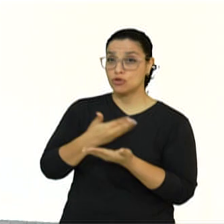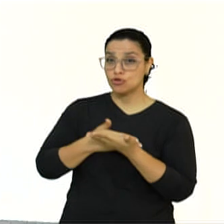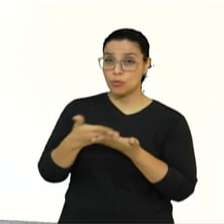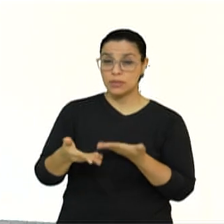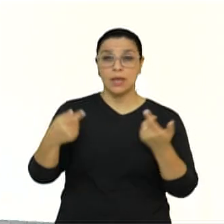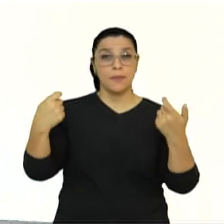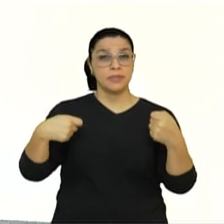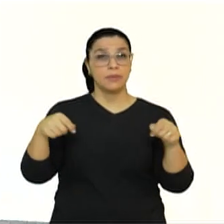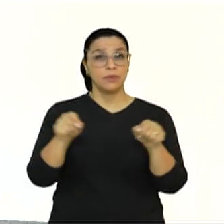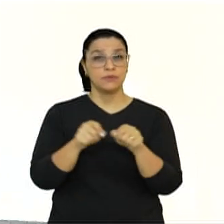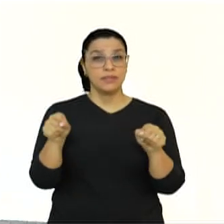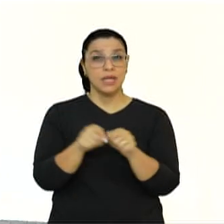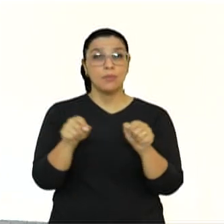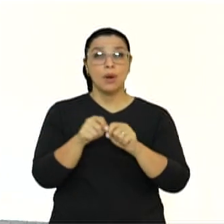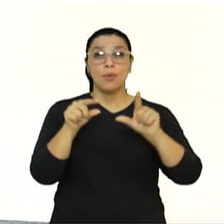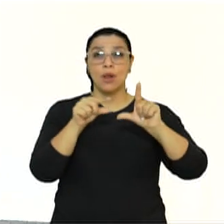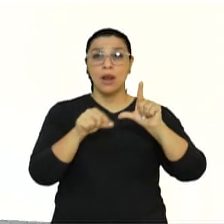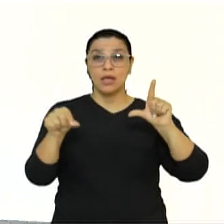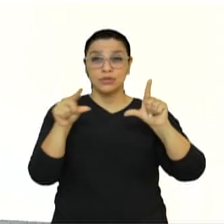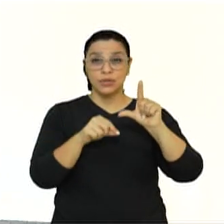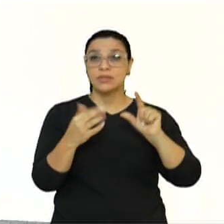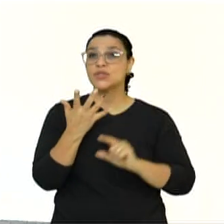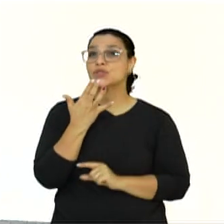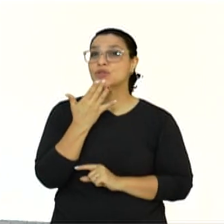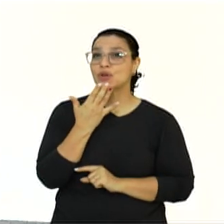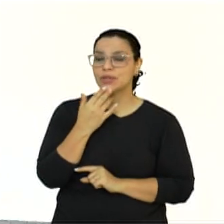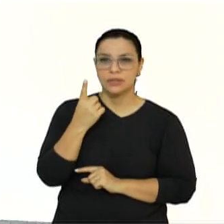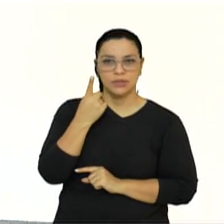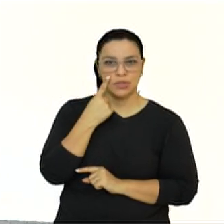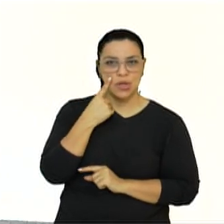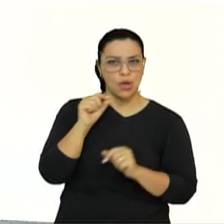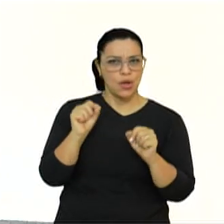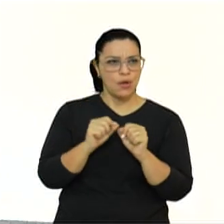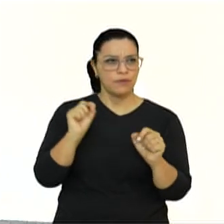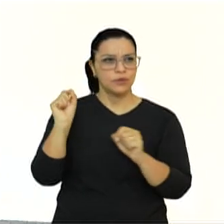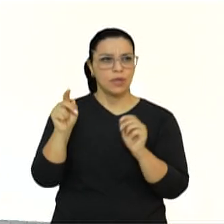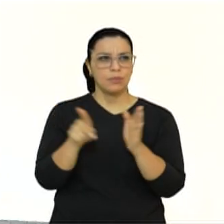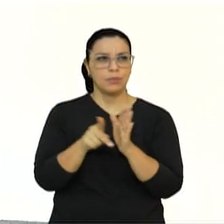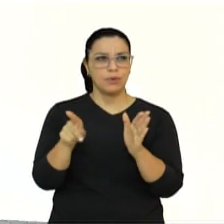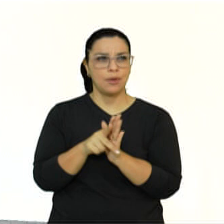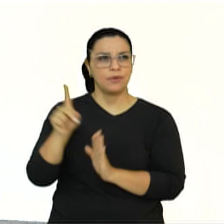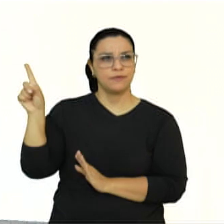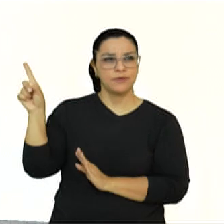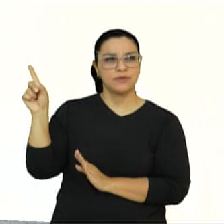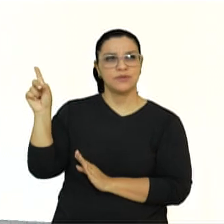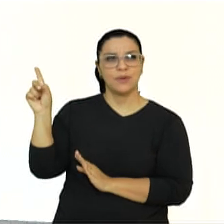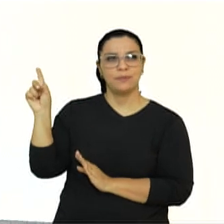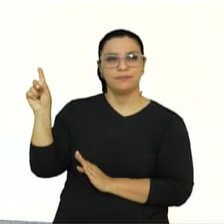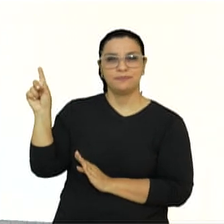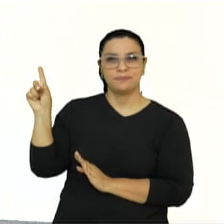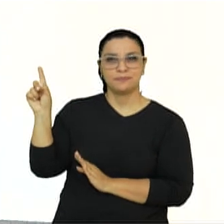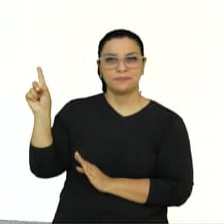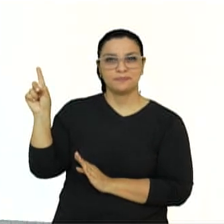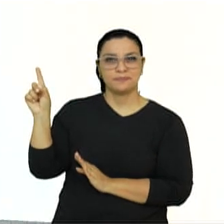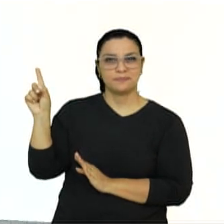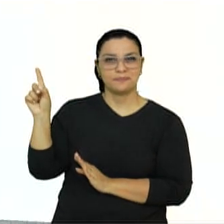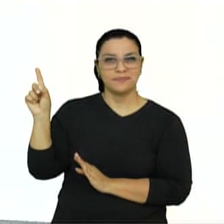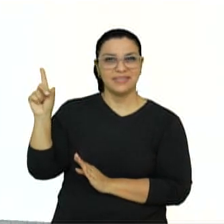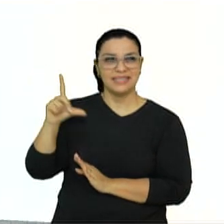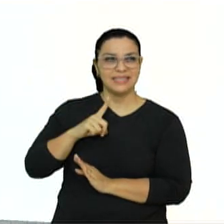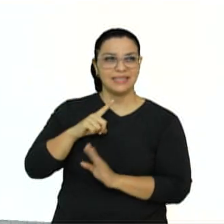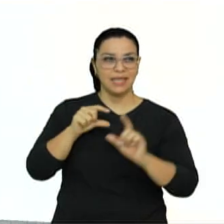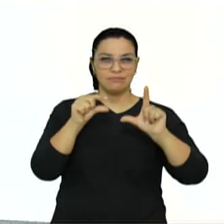início, precisamos criar legendas coloridas. Então, gente, o que eu fiz aqui? Montei algo para vocês,